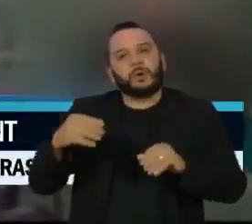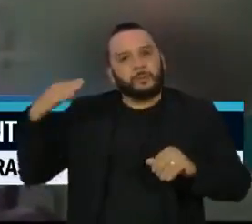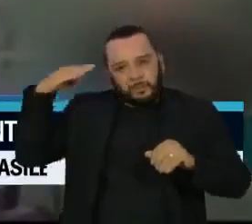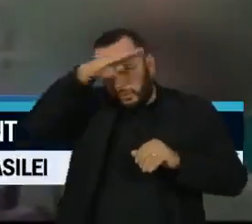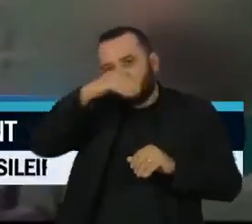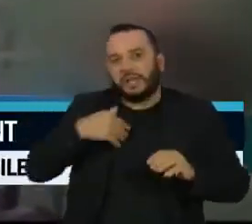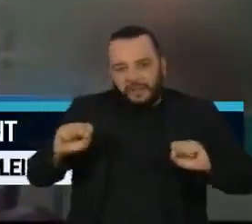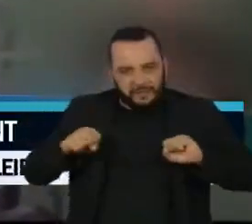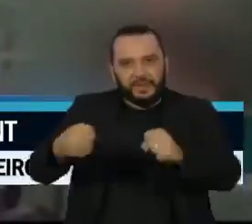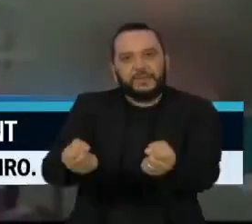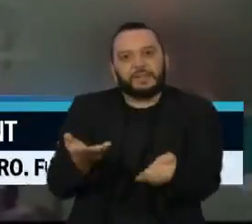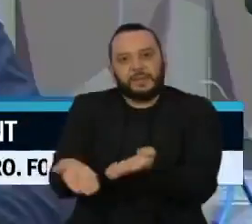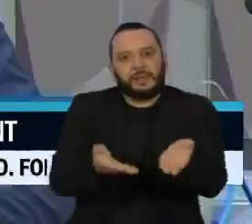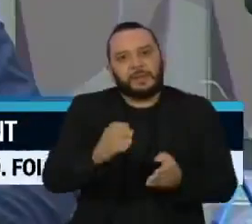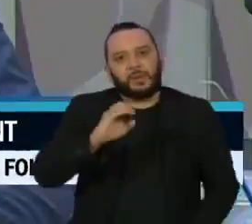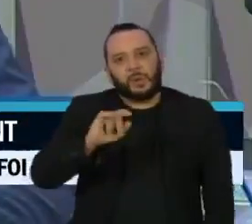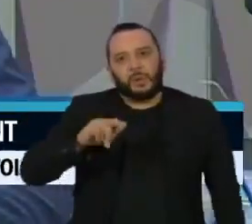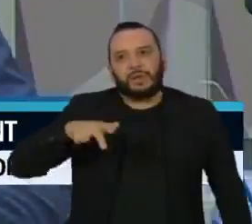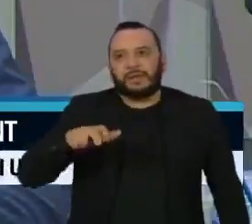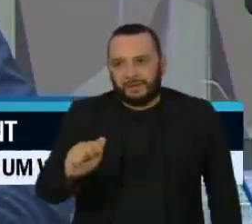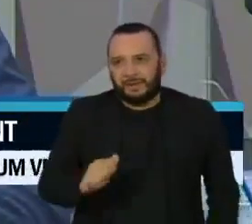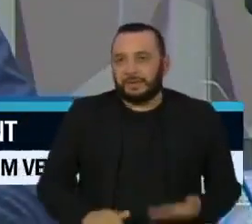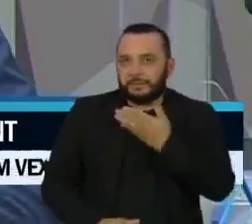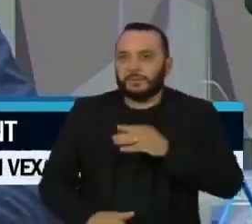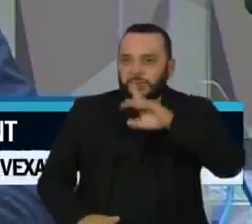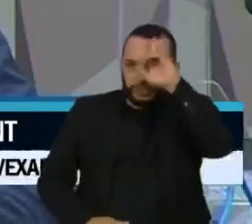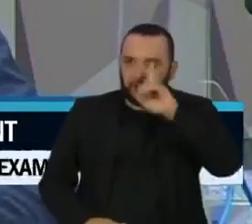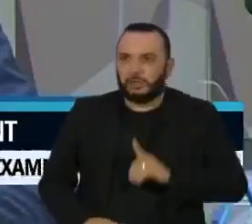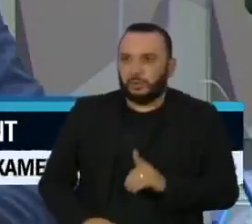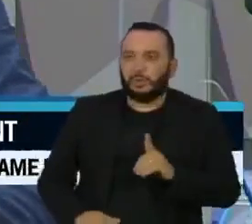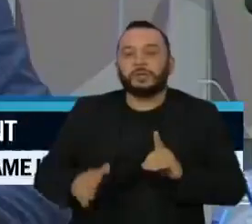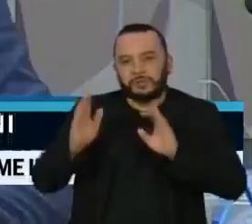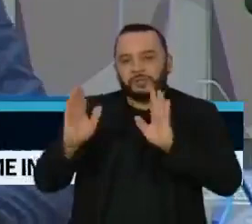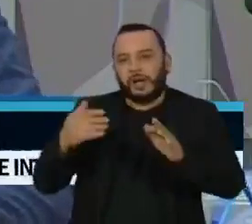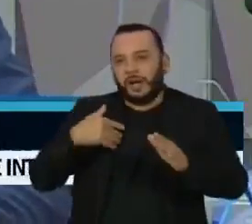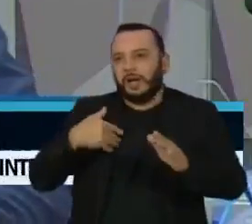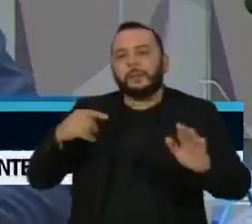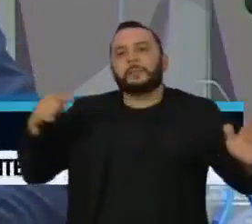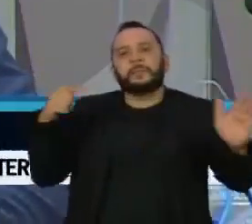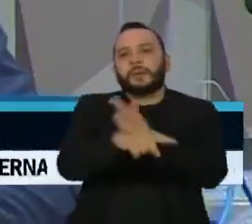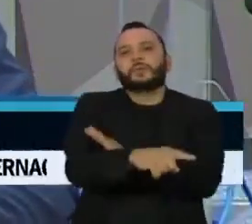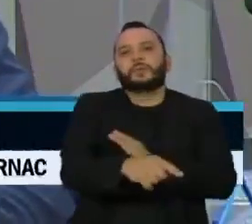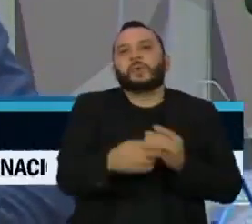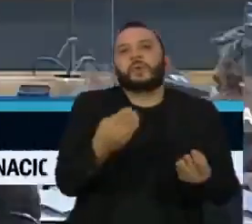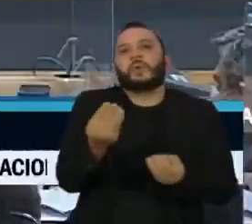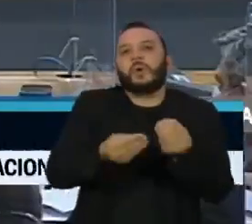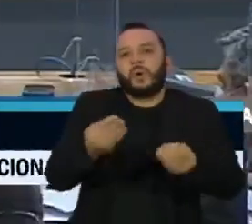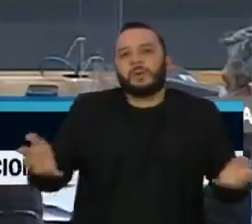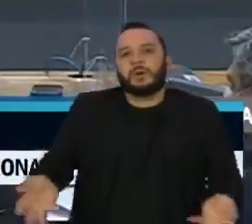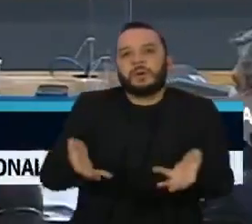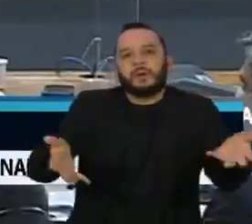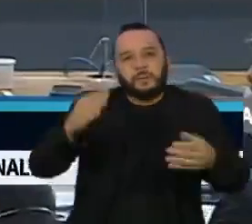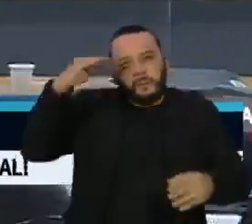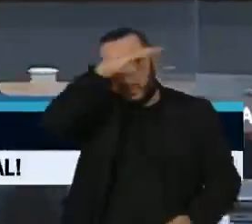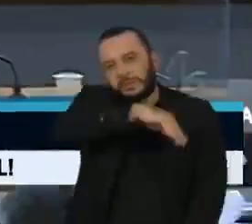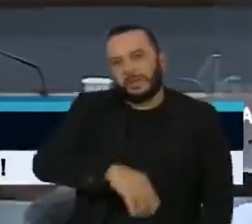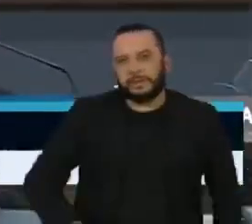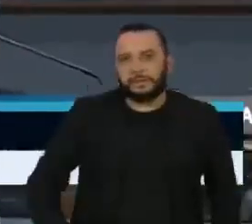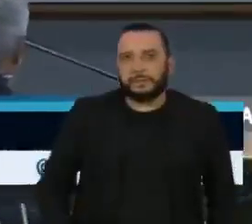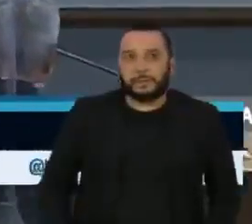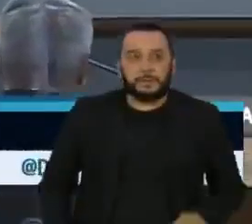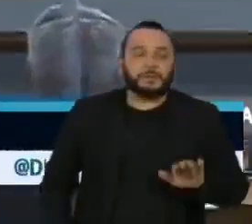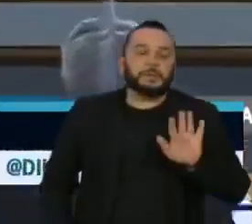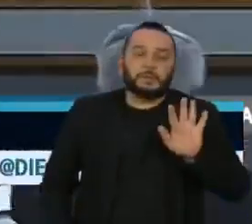medicamentos ineficazes contra a doença. O diretor executivo foi questionado sobre o impacto dessa promoção. Naquele momento, como